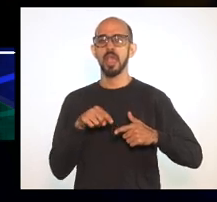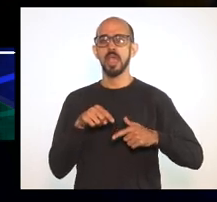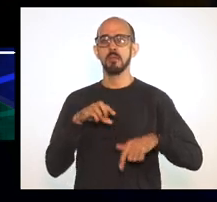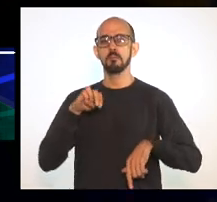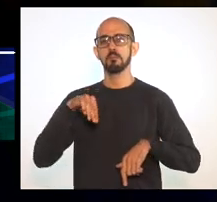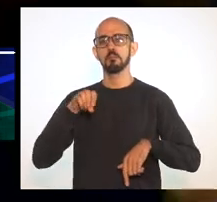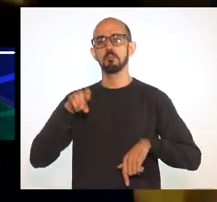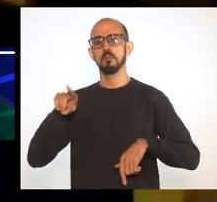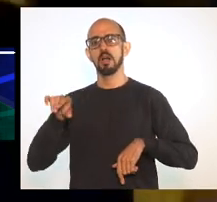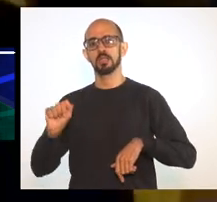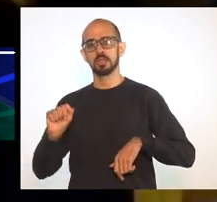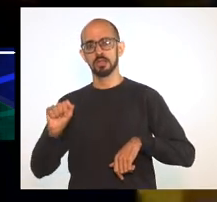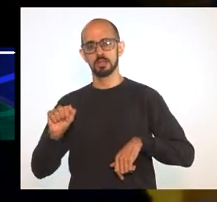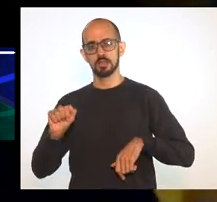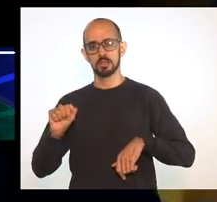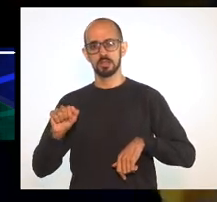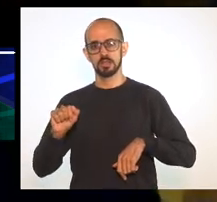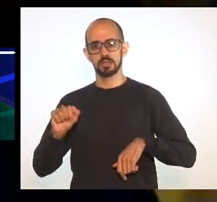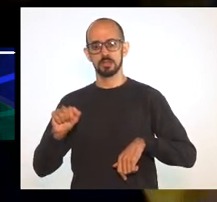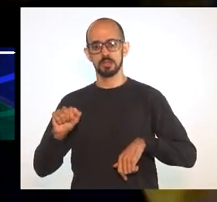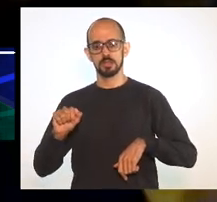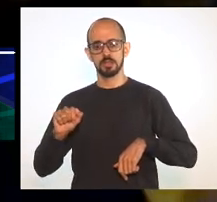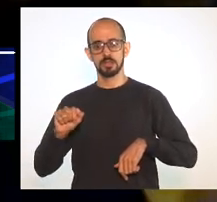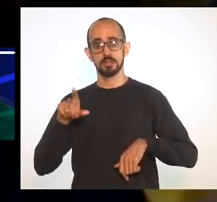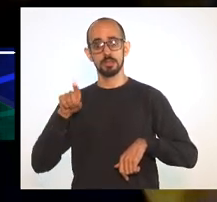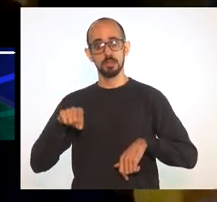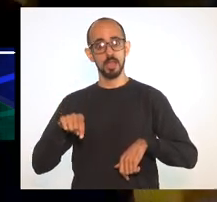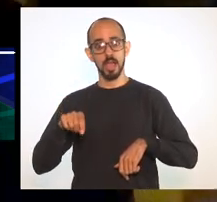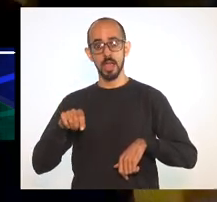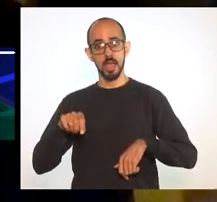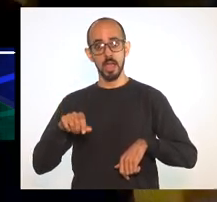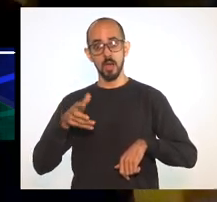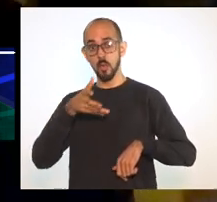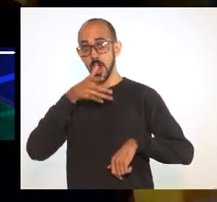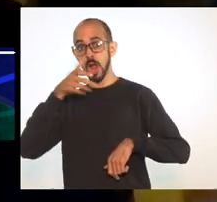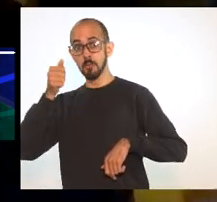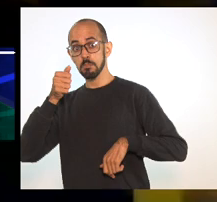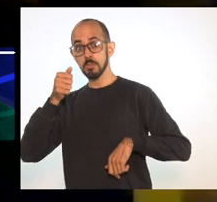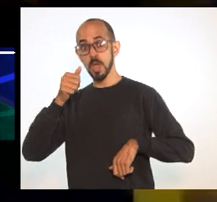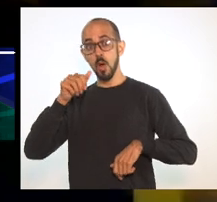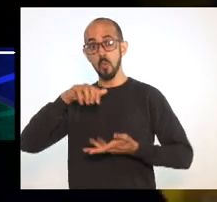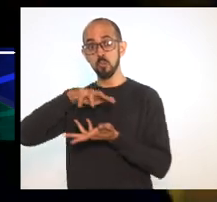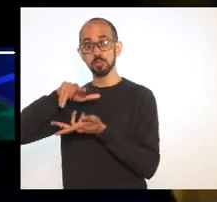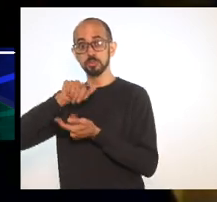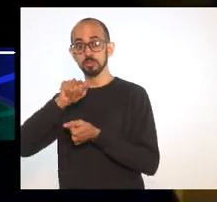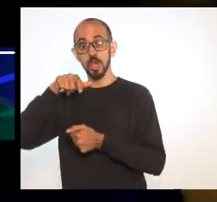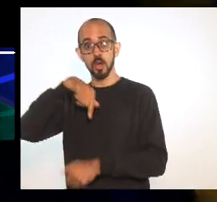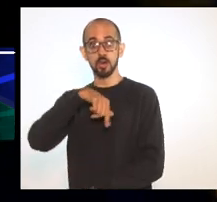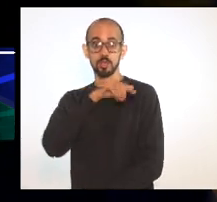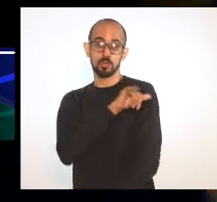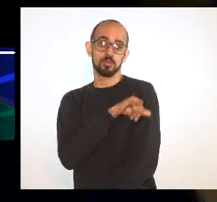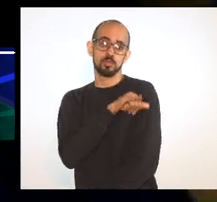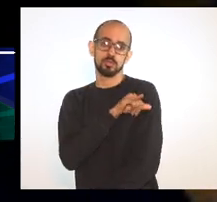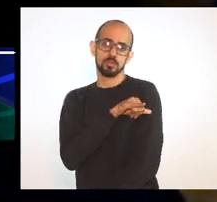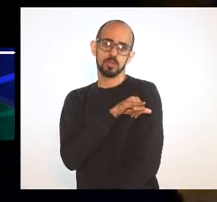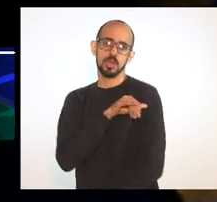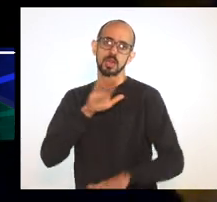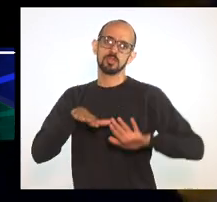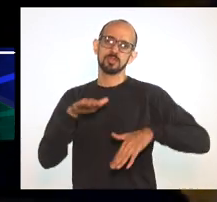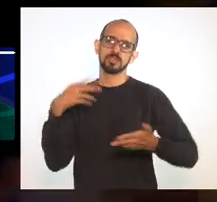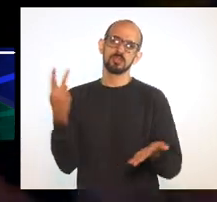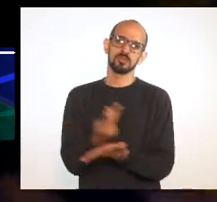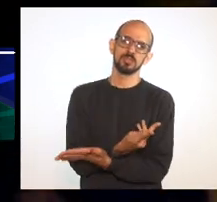campeão mundial, mas cesáreas são intervenções caras e que podem, muitas vezes acontece,